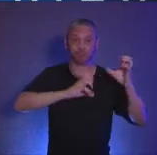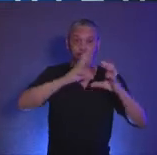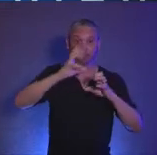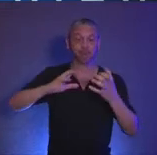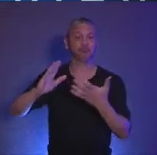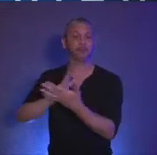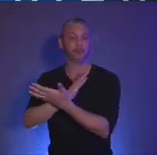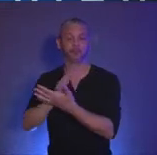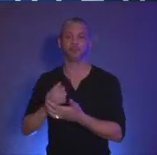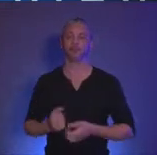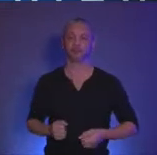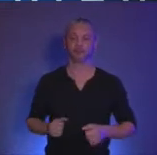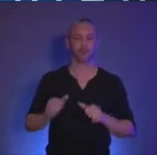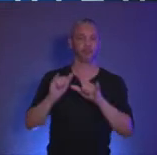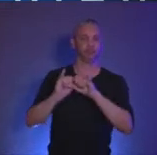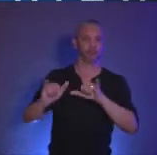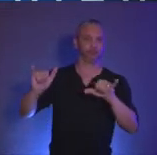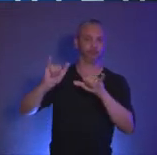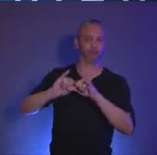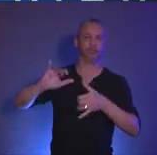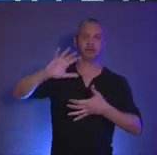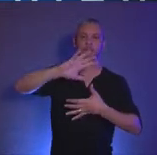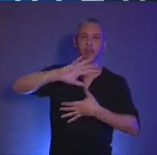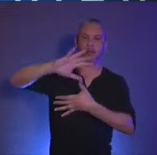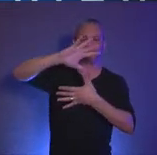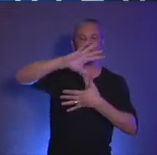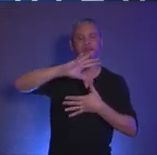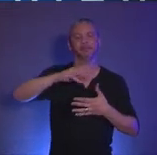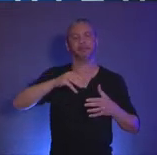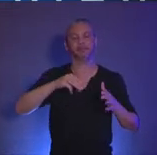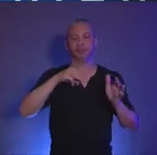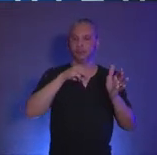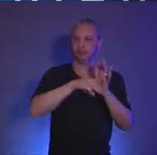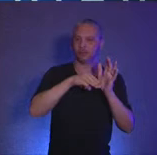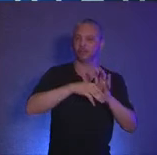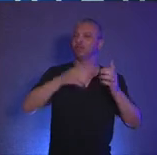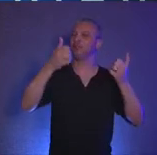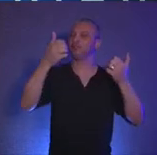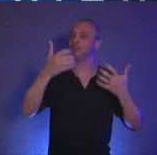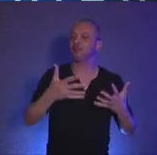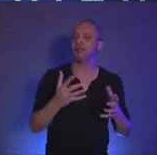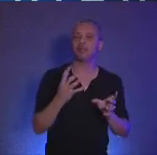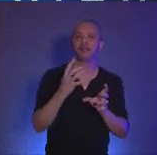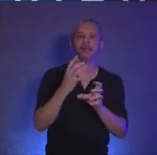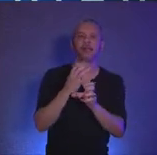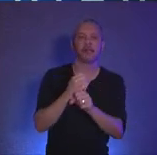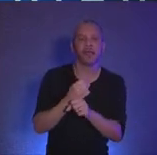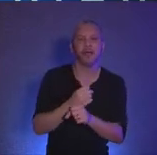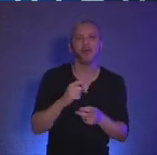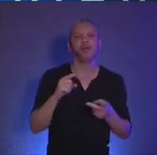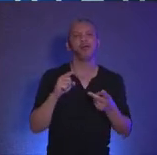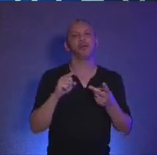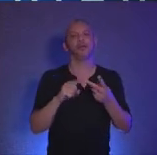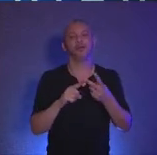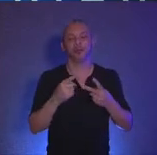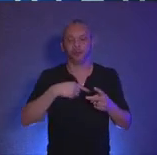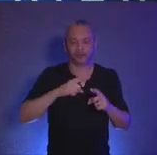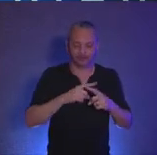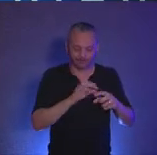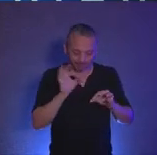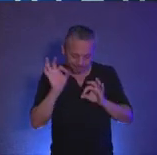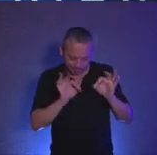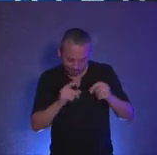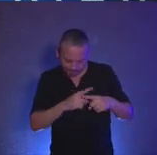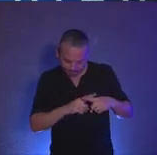A gente publicou um mapa, a metodologia explica direitinho todos os cálculos que a gente fez. A gente ficou vários dias lá quebrando a cabeça como é que a